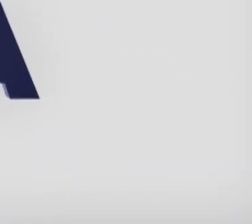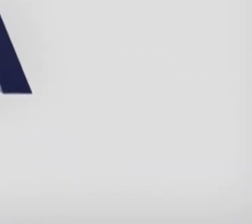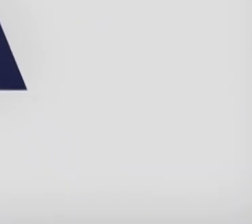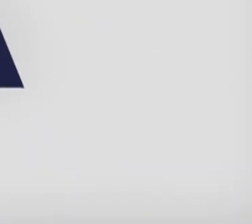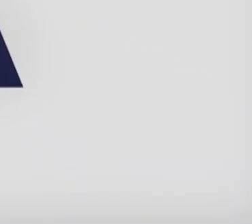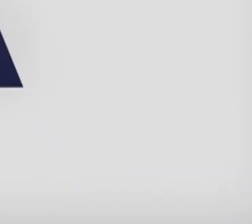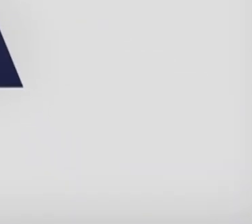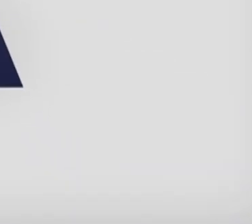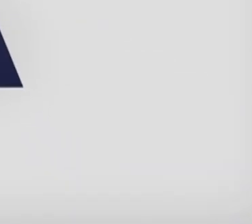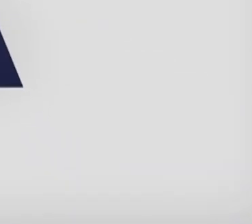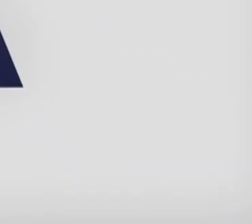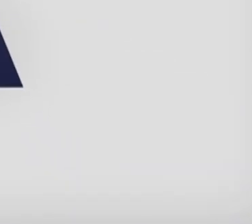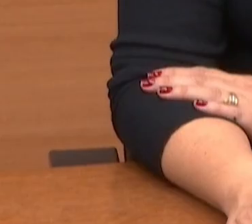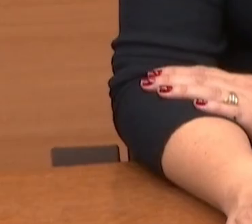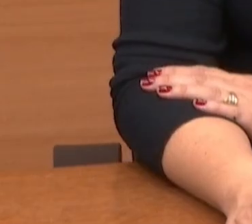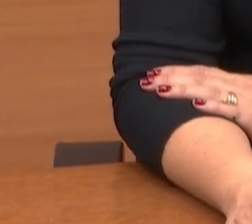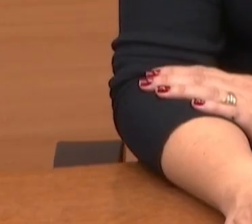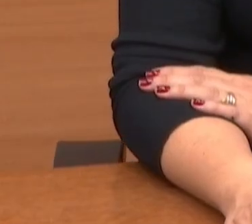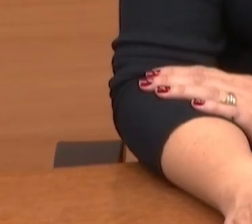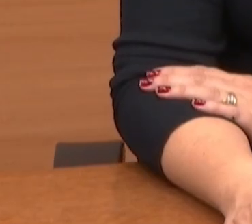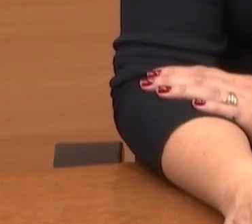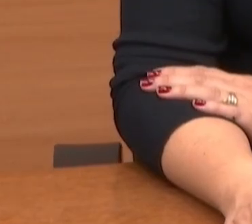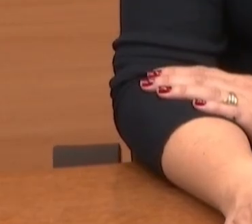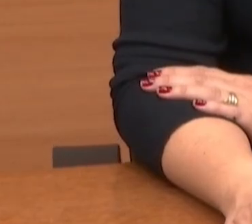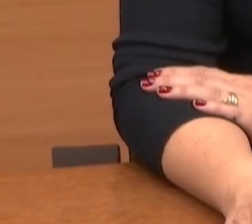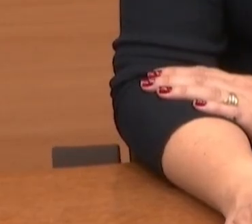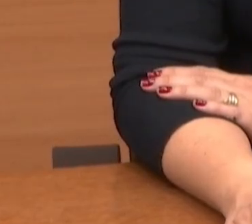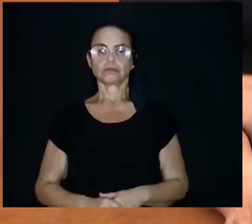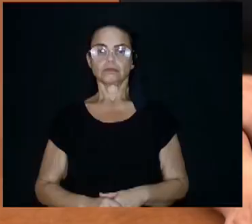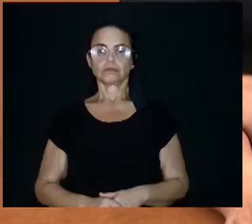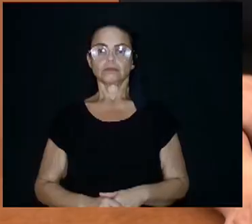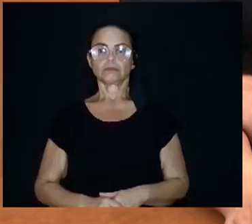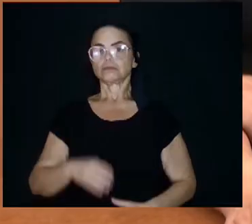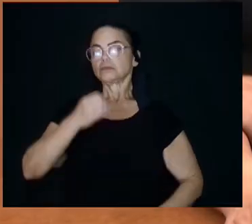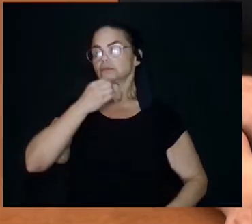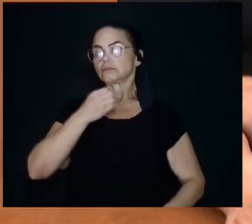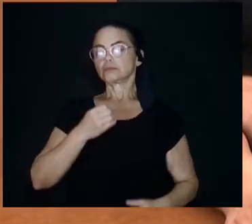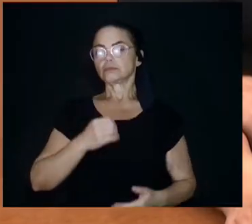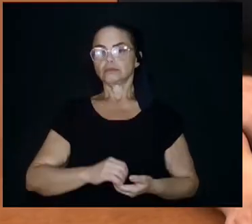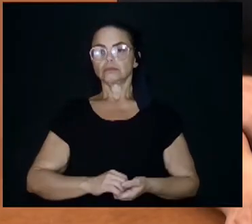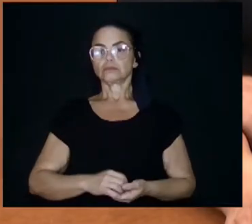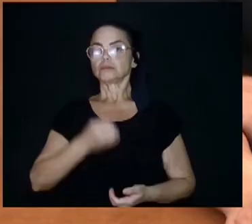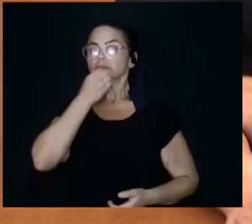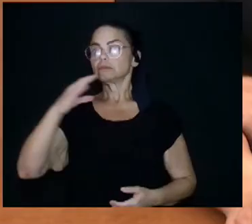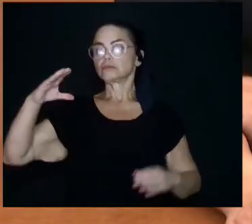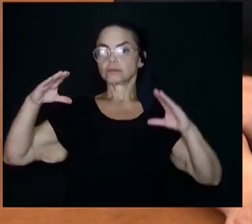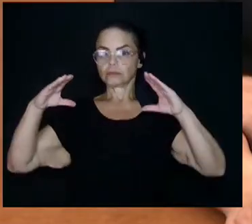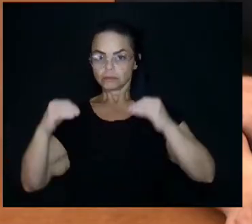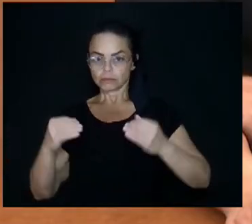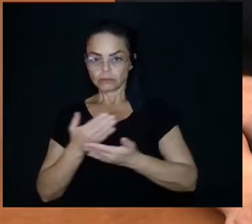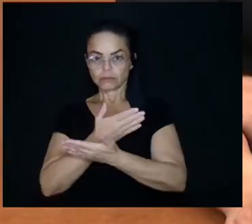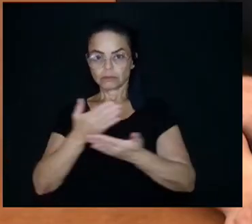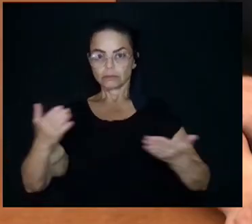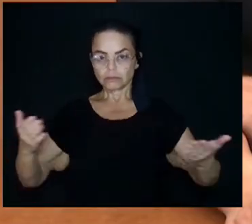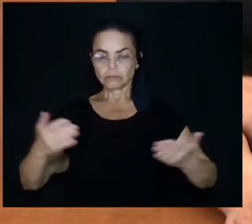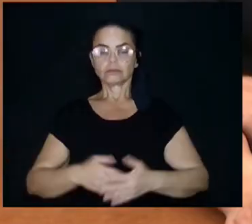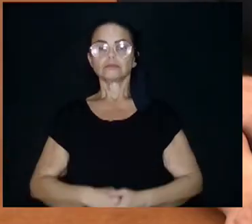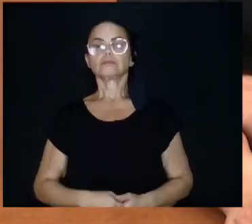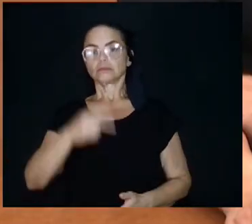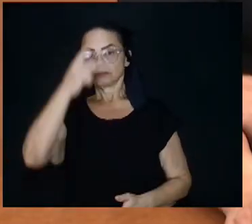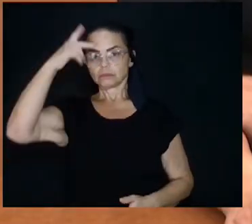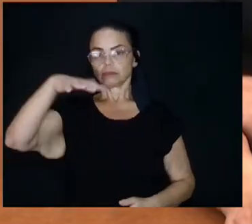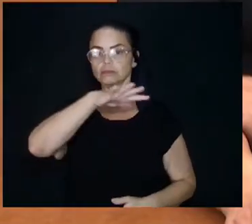TV Câmara, Campinas. Bom, boa noite a todas as pessoas aqui